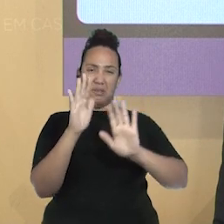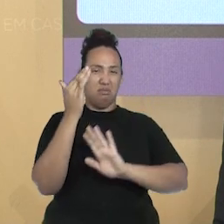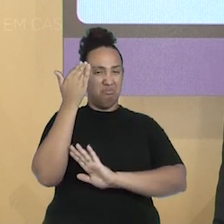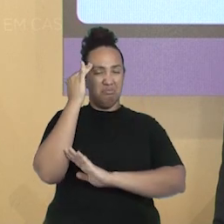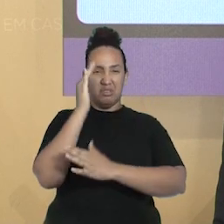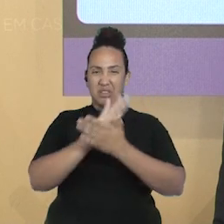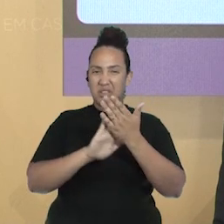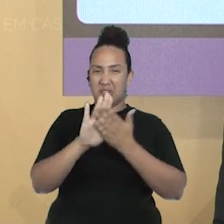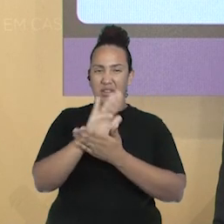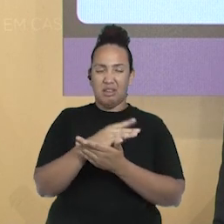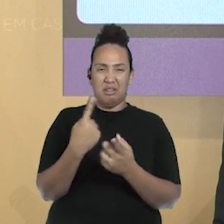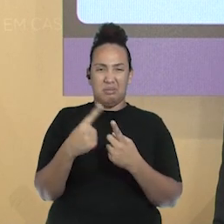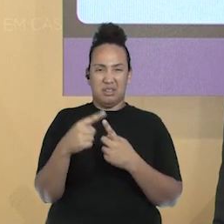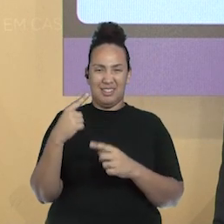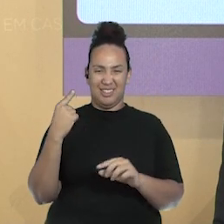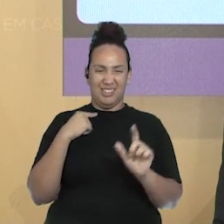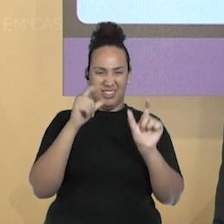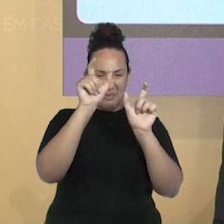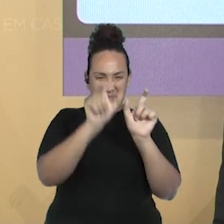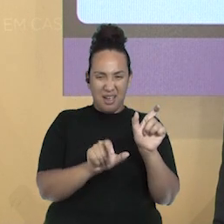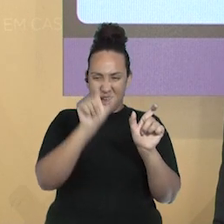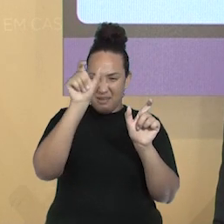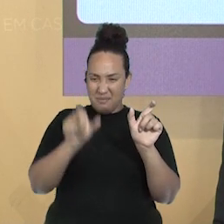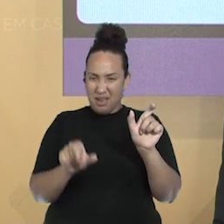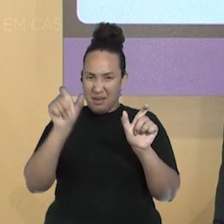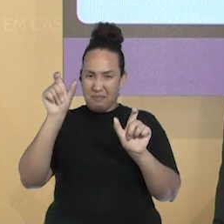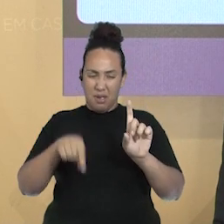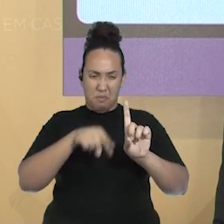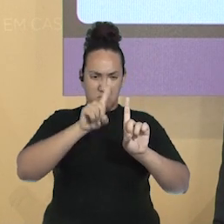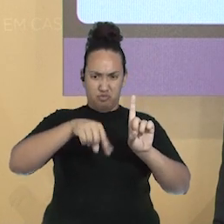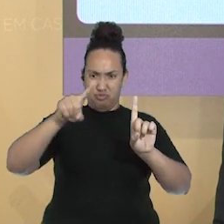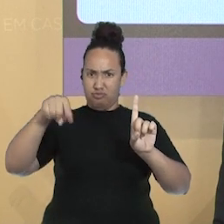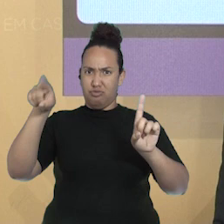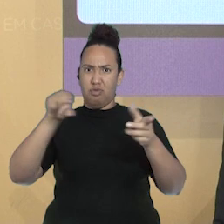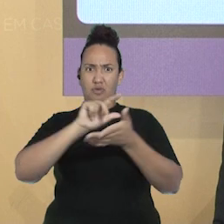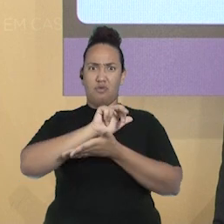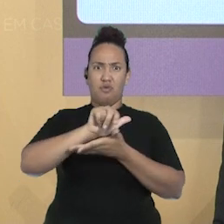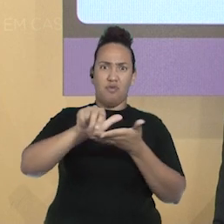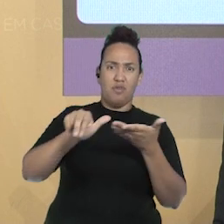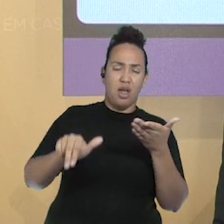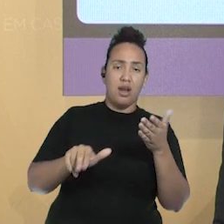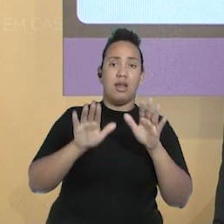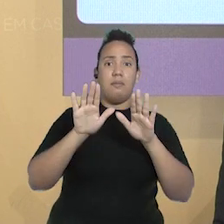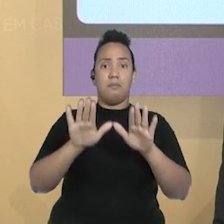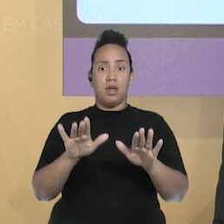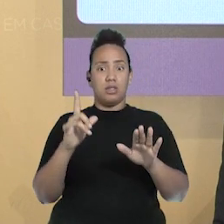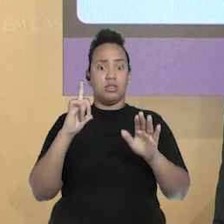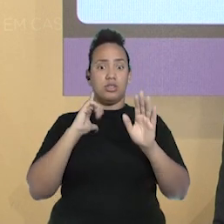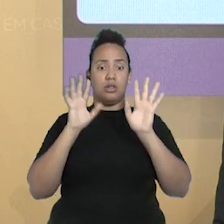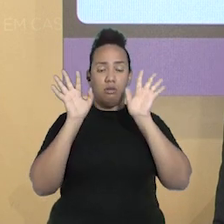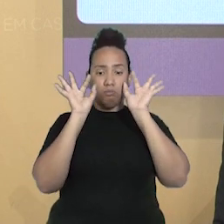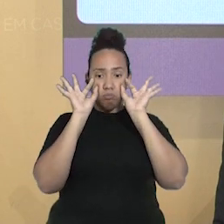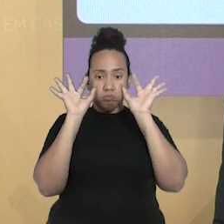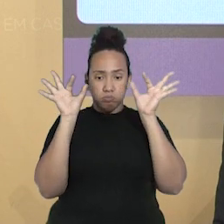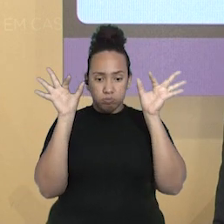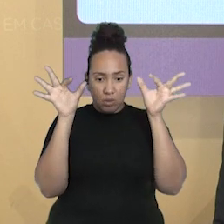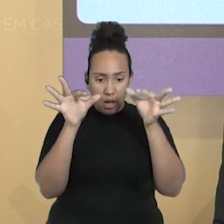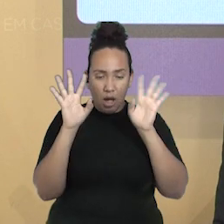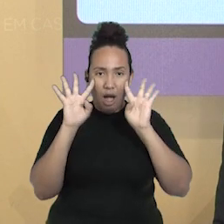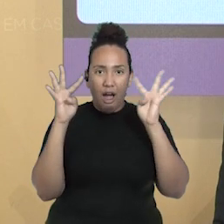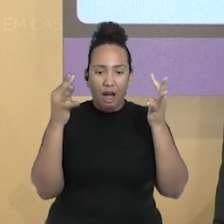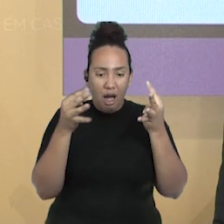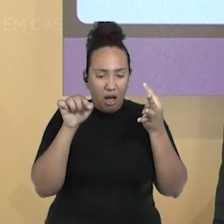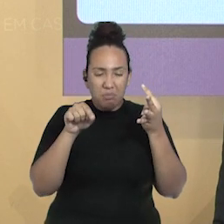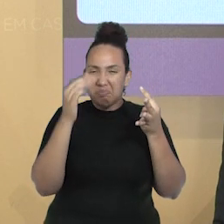monte de colunas, de barras e de linhas, e mesmo muito atento, ficou olhando, tentando entender, mas sem